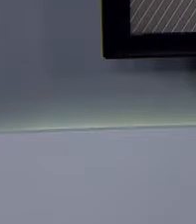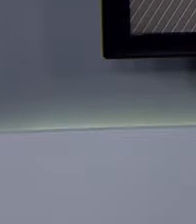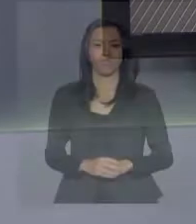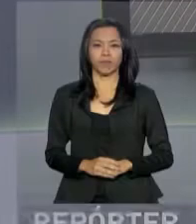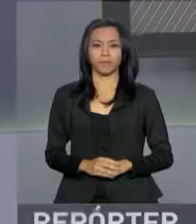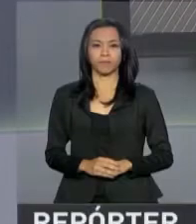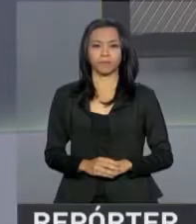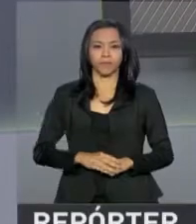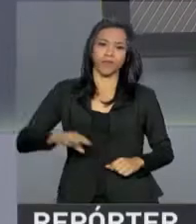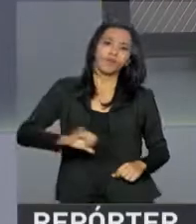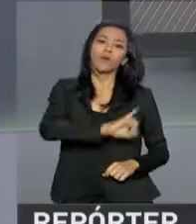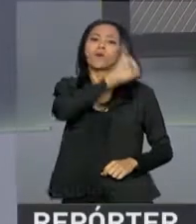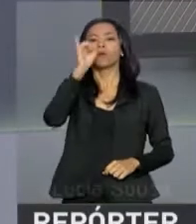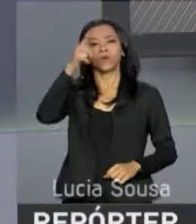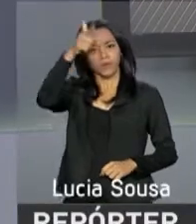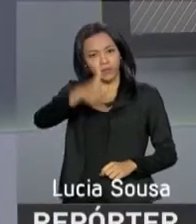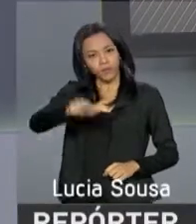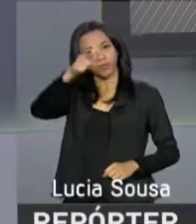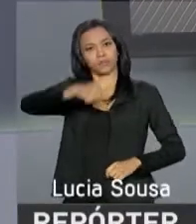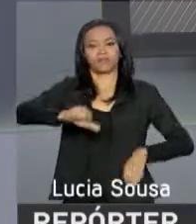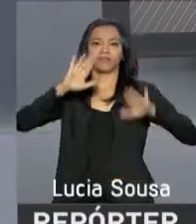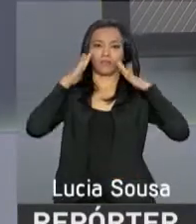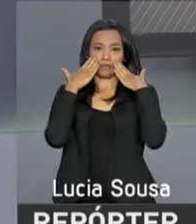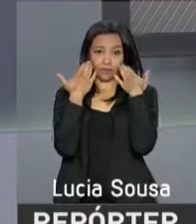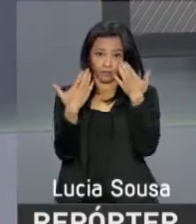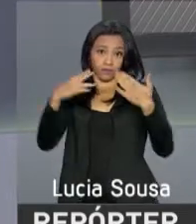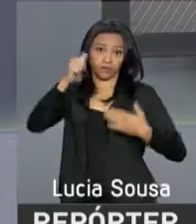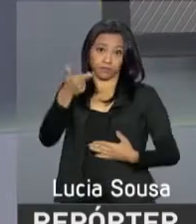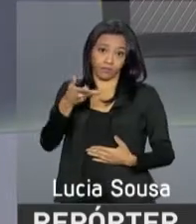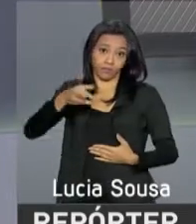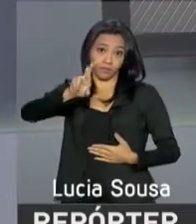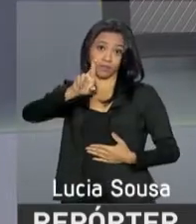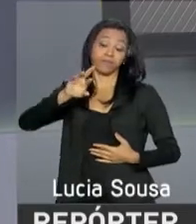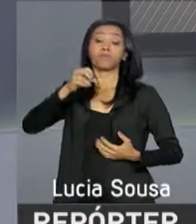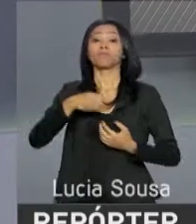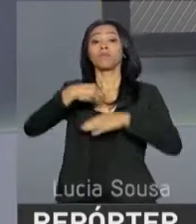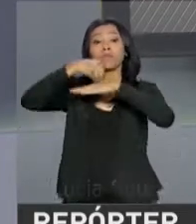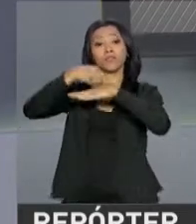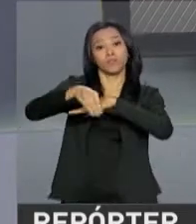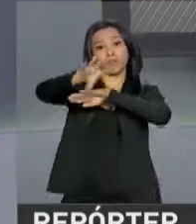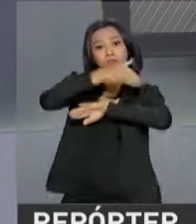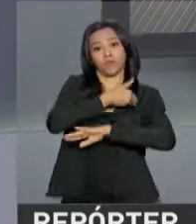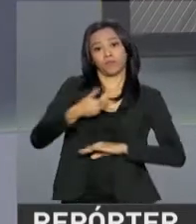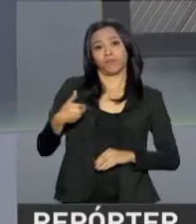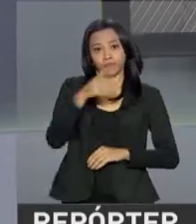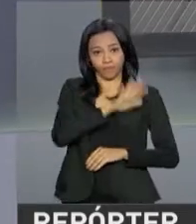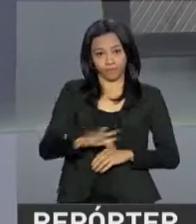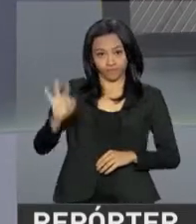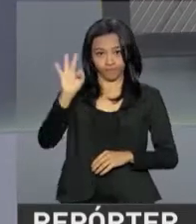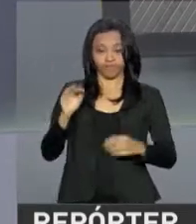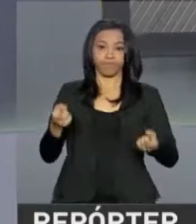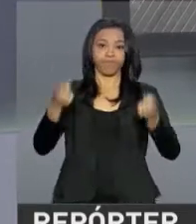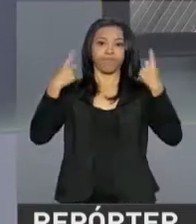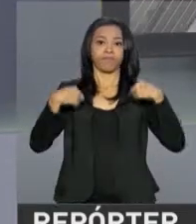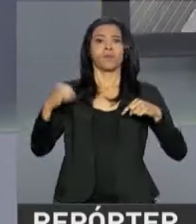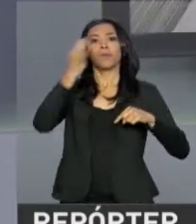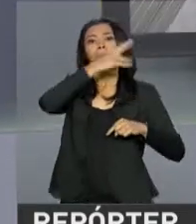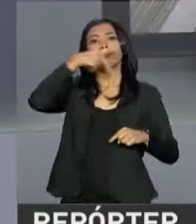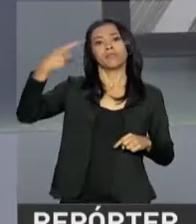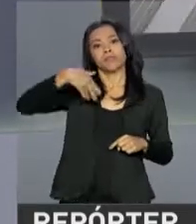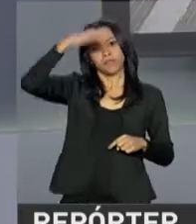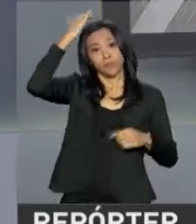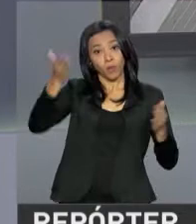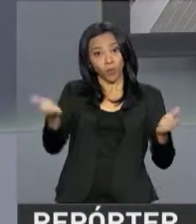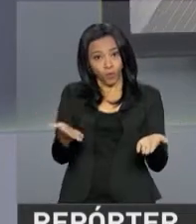o la de volta com mais uma edição do repórter nbr as notícias do governo federal o presidente michel temer visita